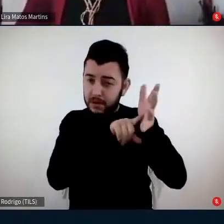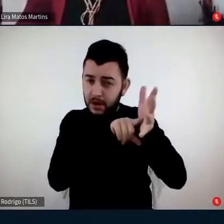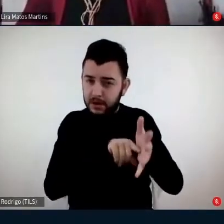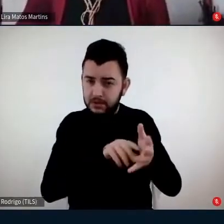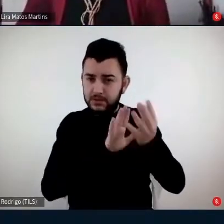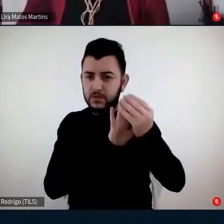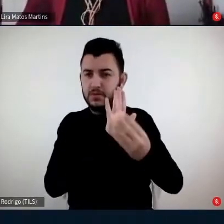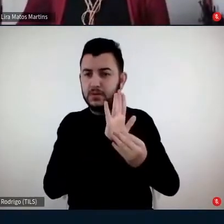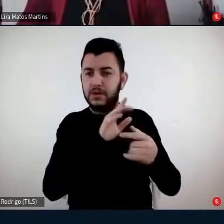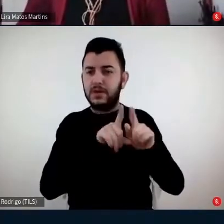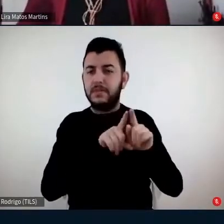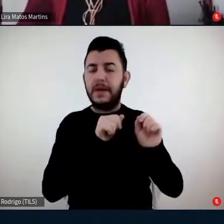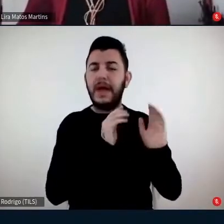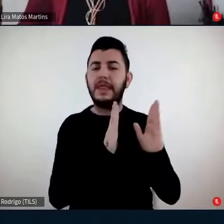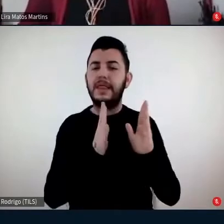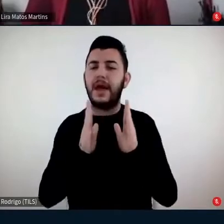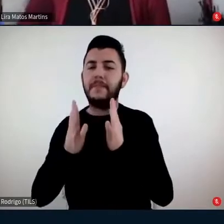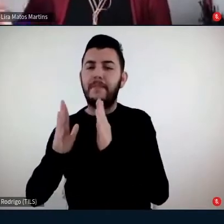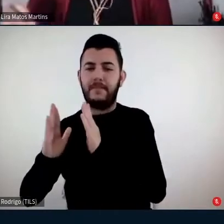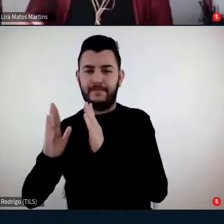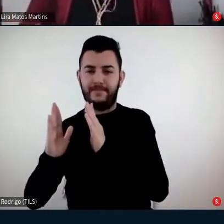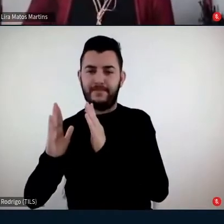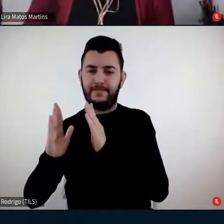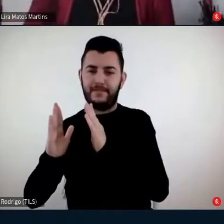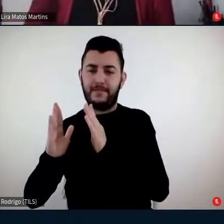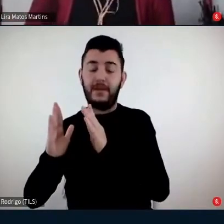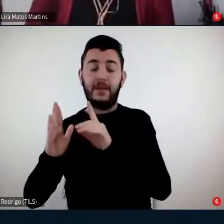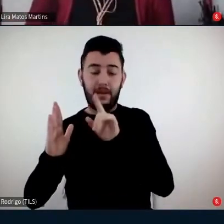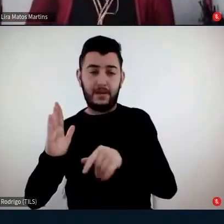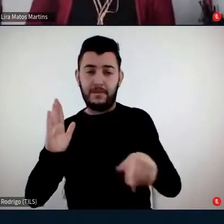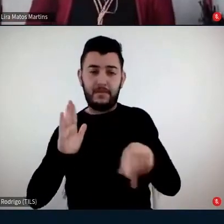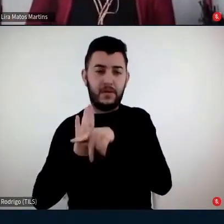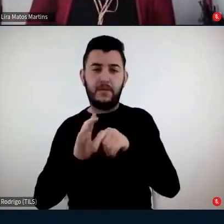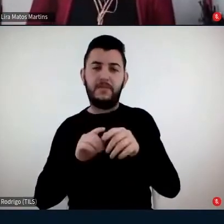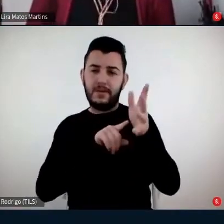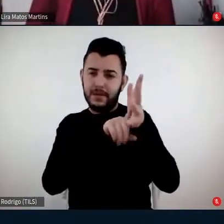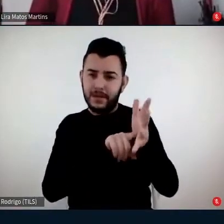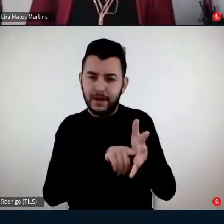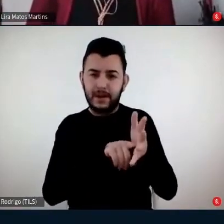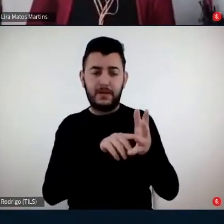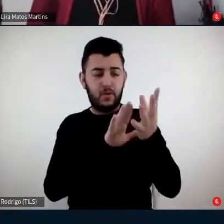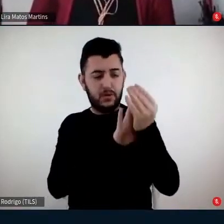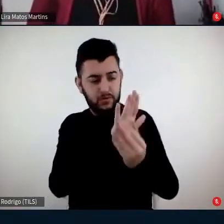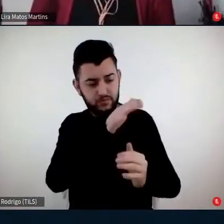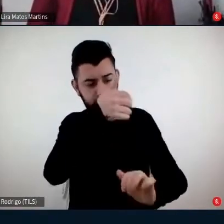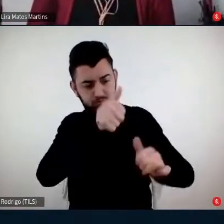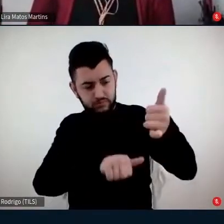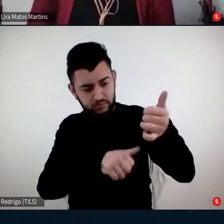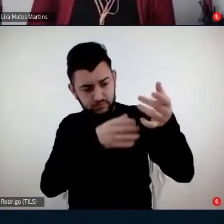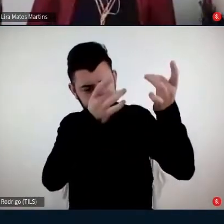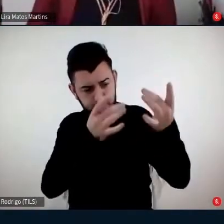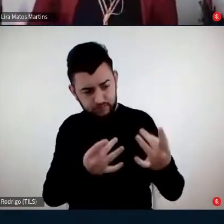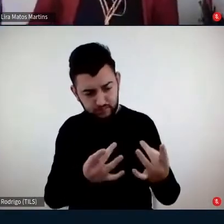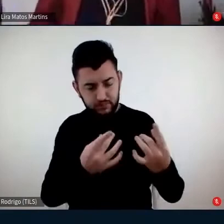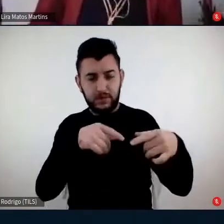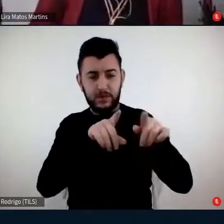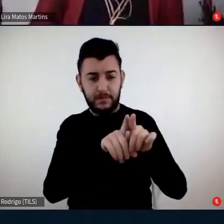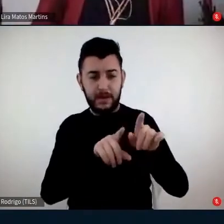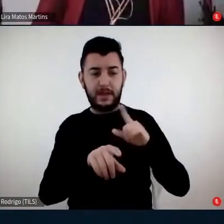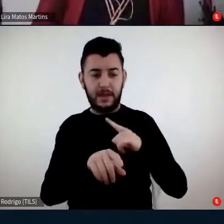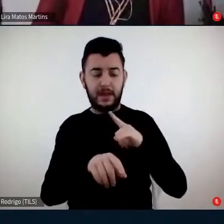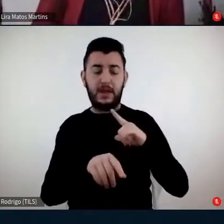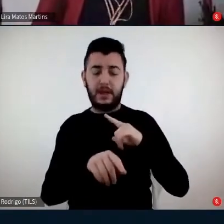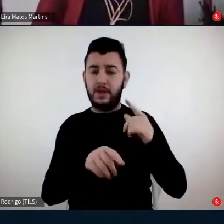que respaldam essa análise de conteúdo. Porque basicamente a análise de conteúdo é composta por uma